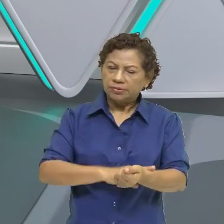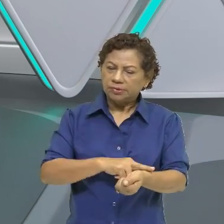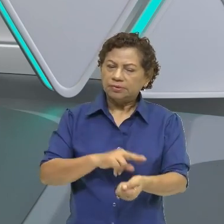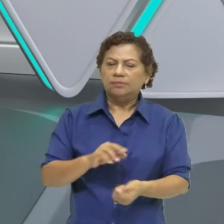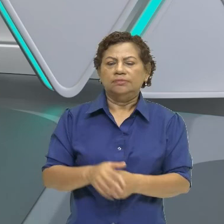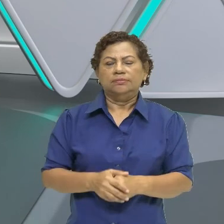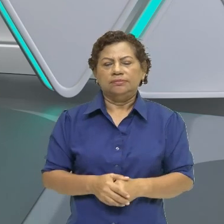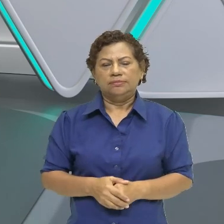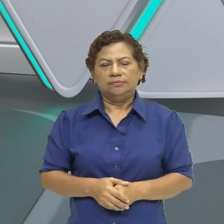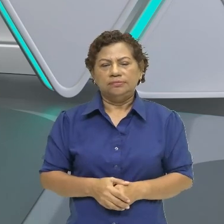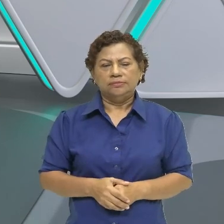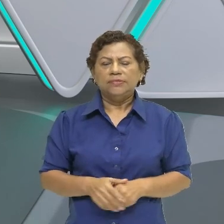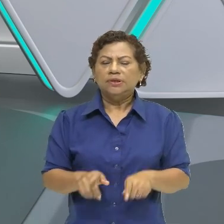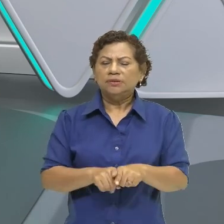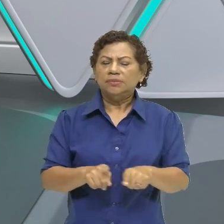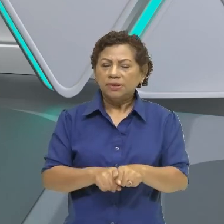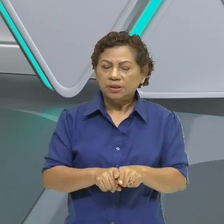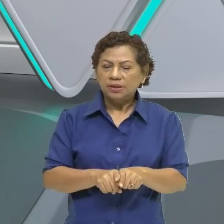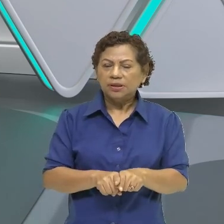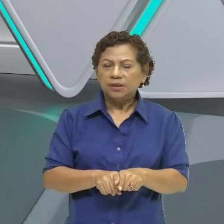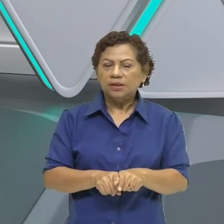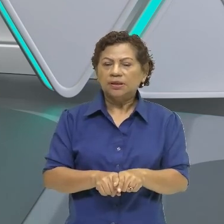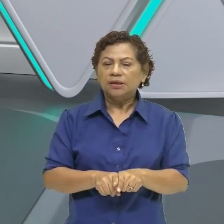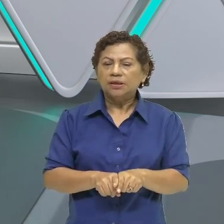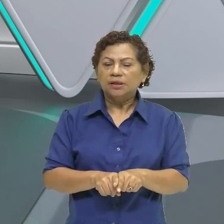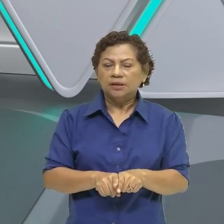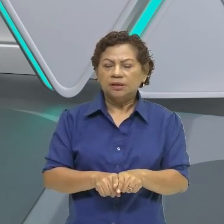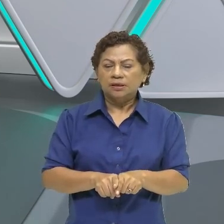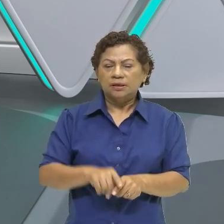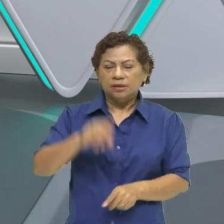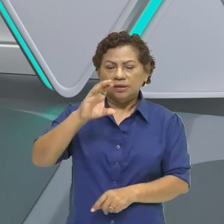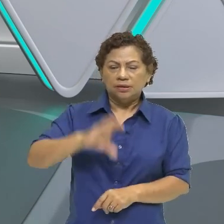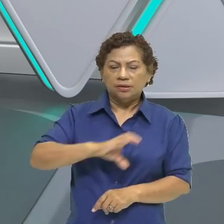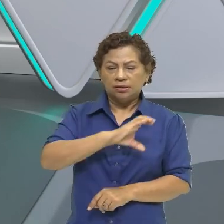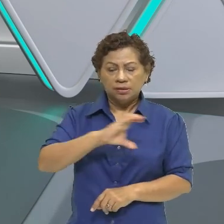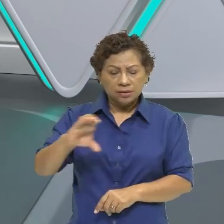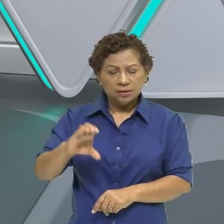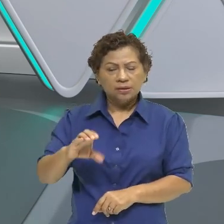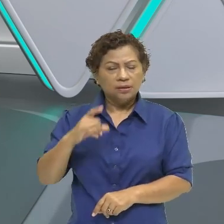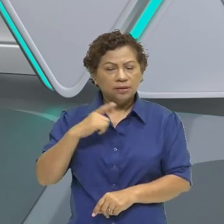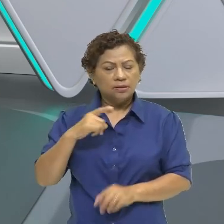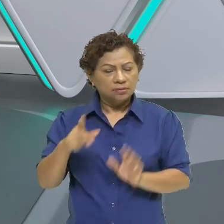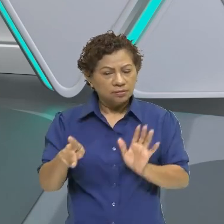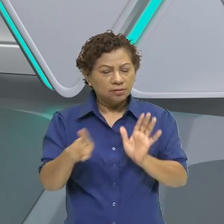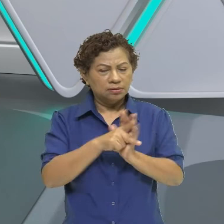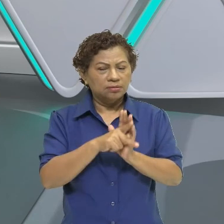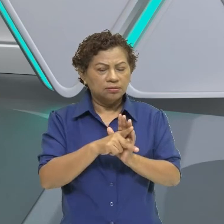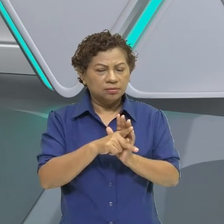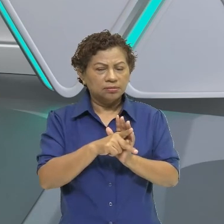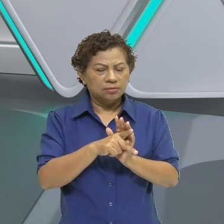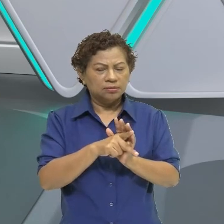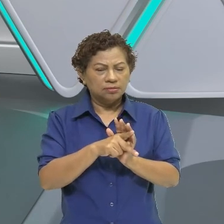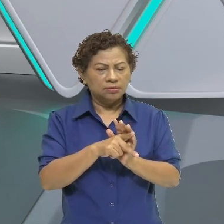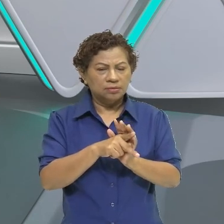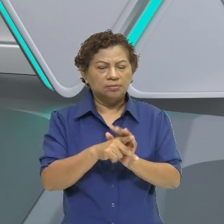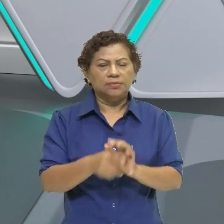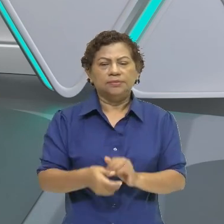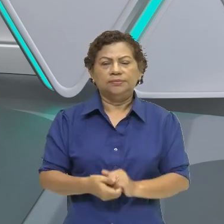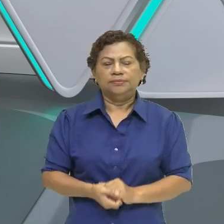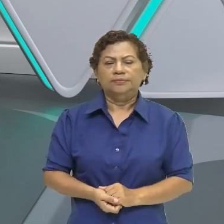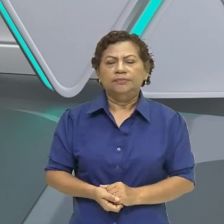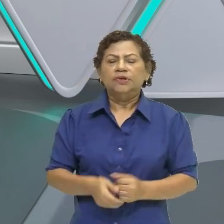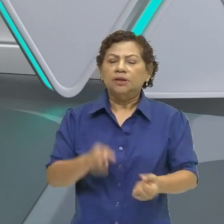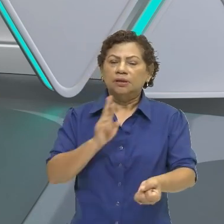ritual. Exatamente. Então, a Igreja Católica também tem seus rituais, certo? E aí o candomblé tem os